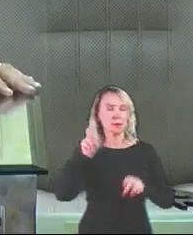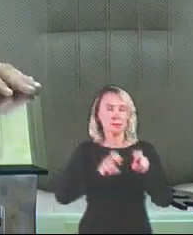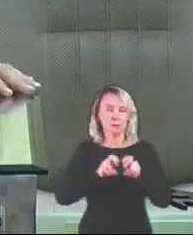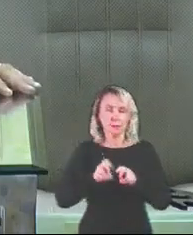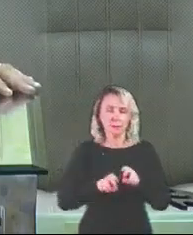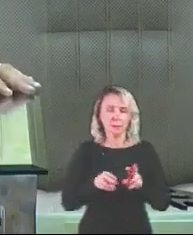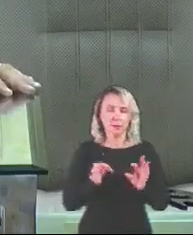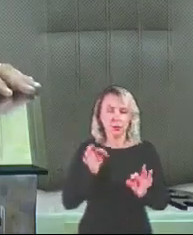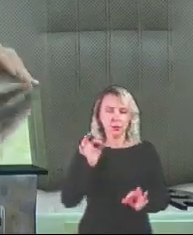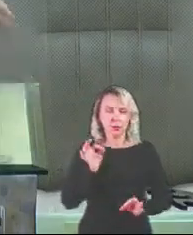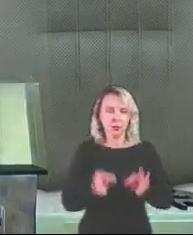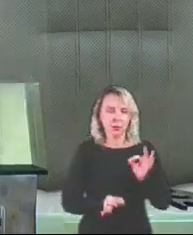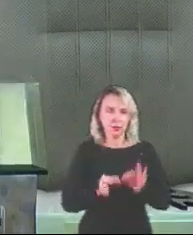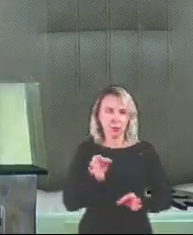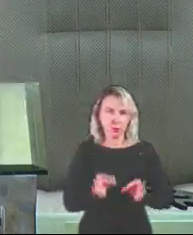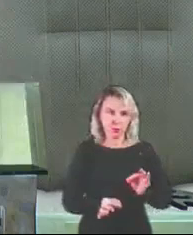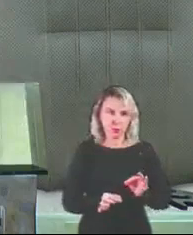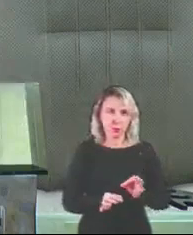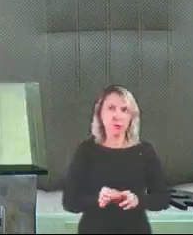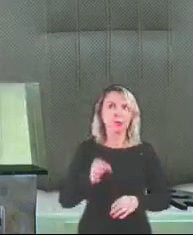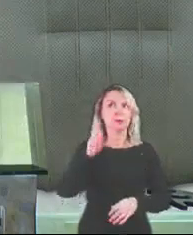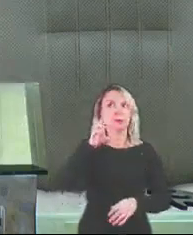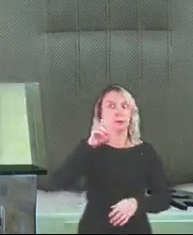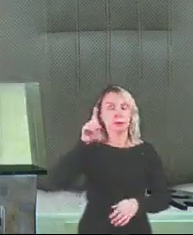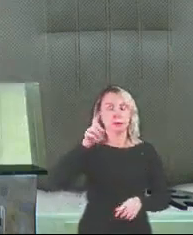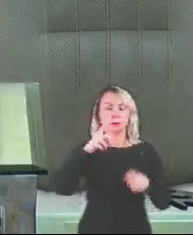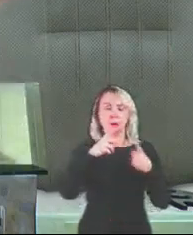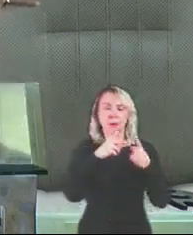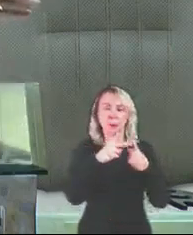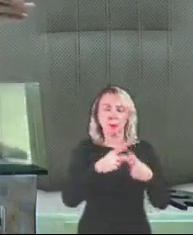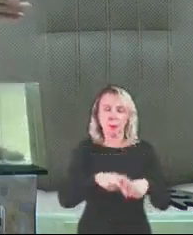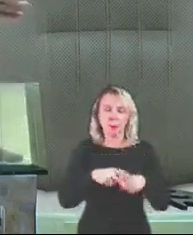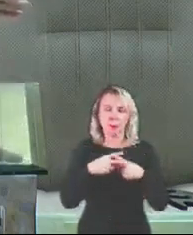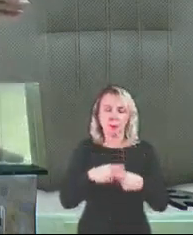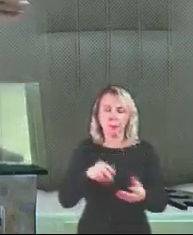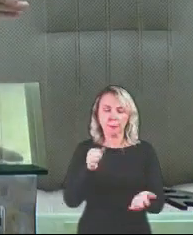quando Deus disciplina, ninguém pode fazer nada.